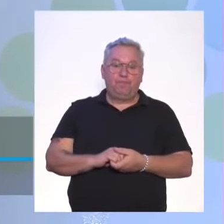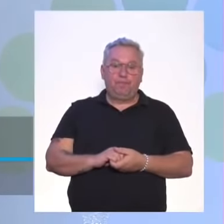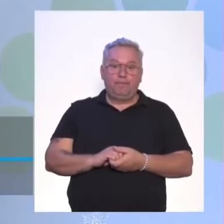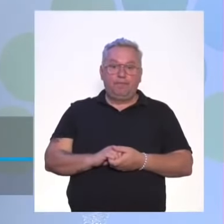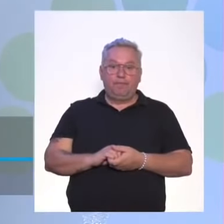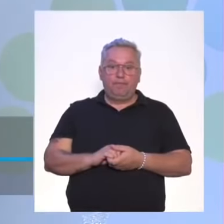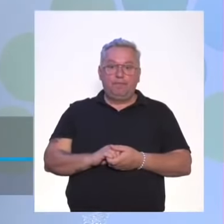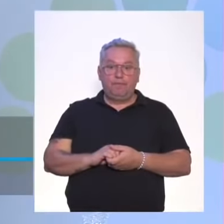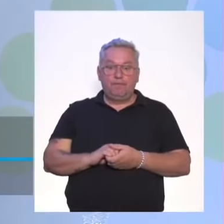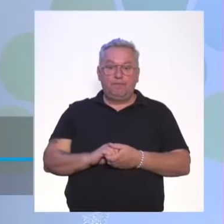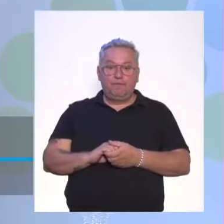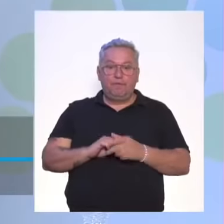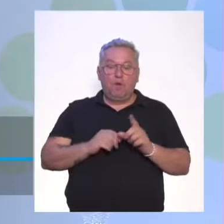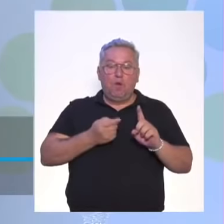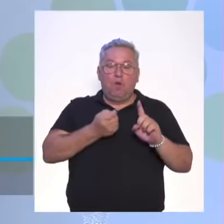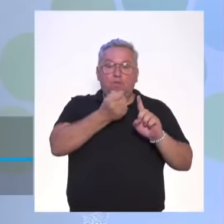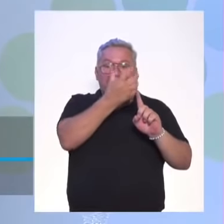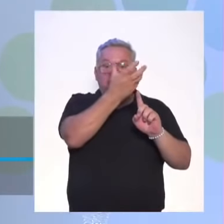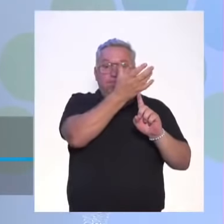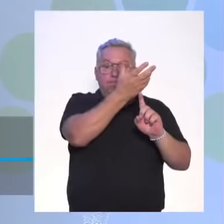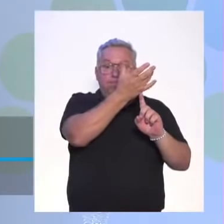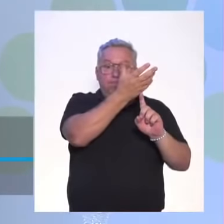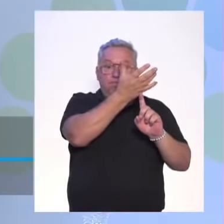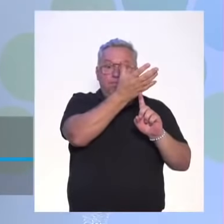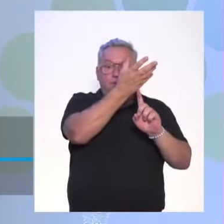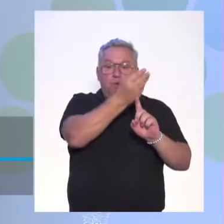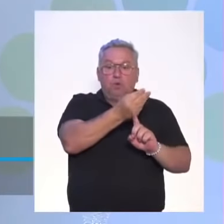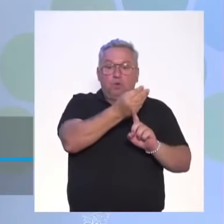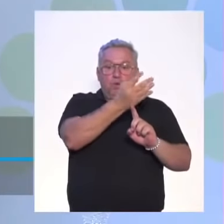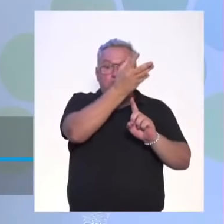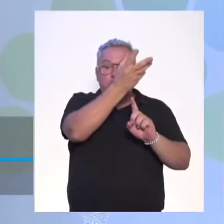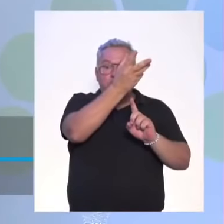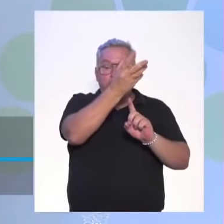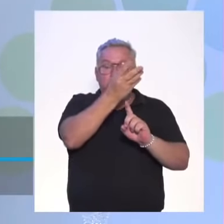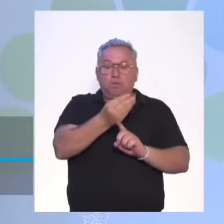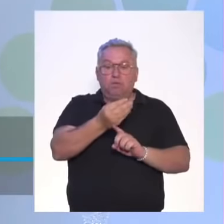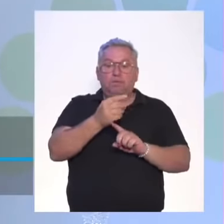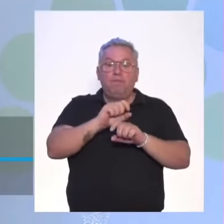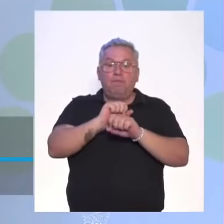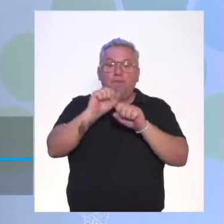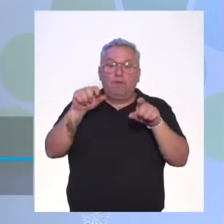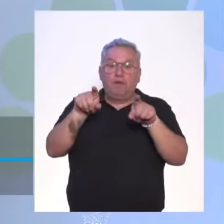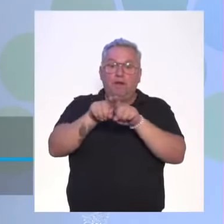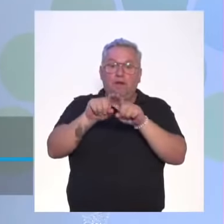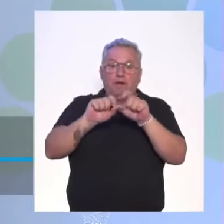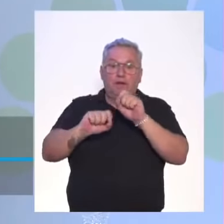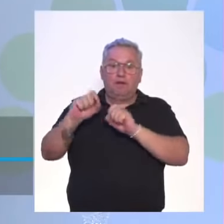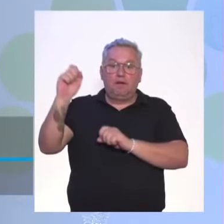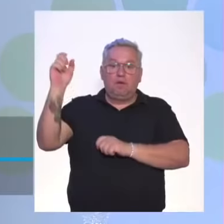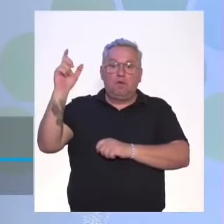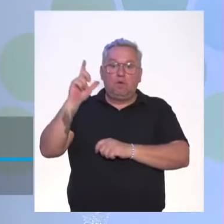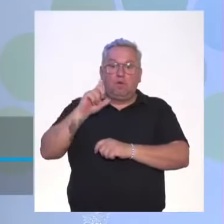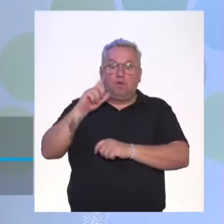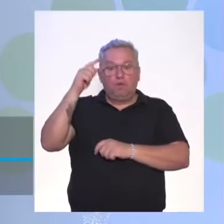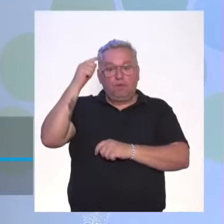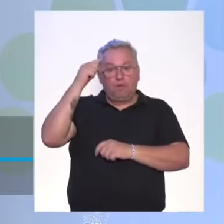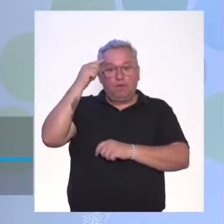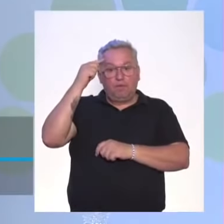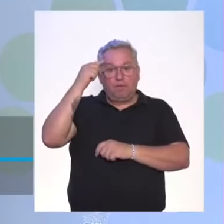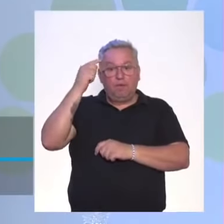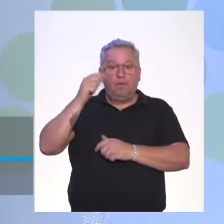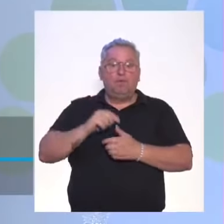o acendedor de lampiões a personagem que acende e apaga os lampiões ao anoitecer e amanhecer essa questão da luz né do